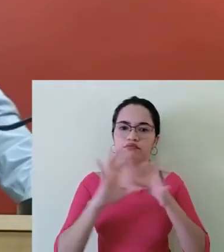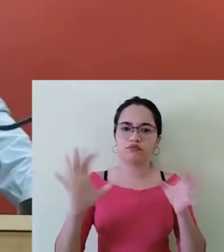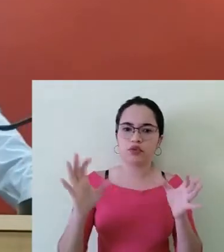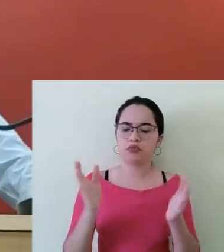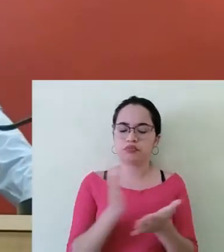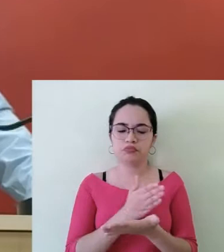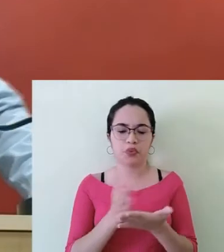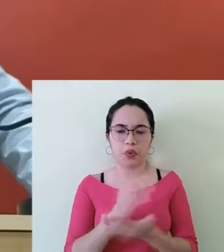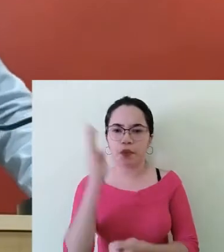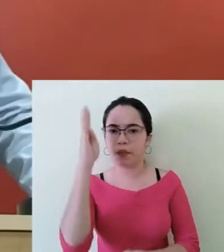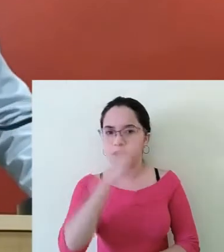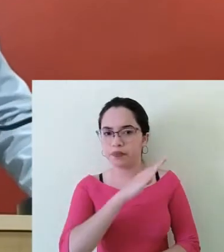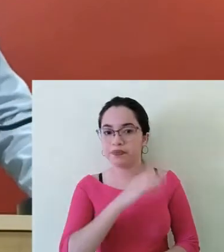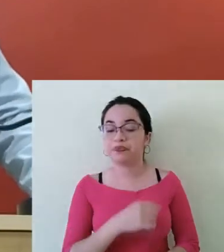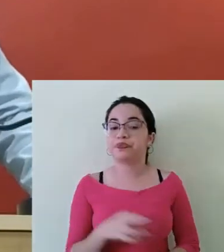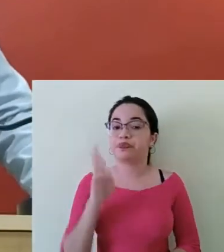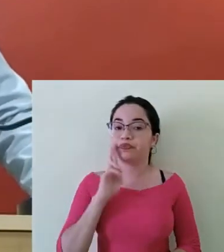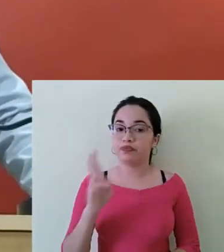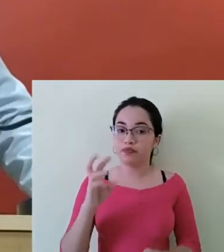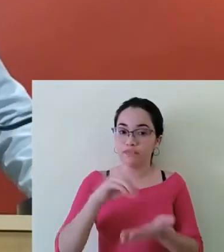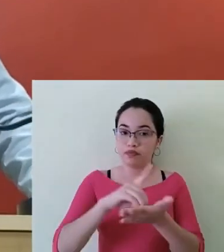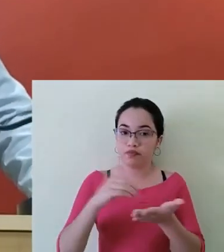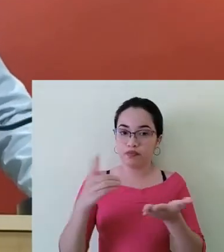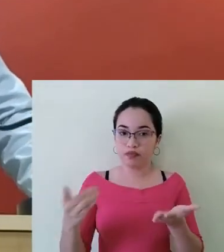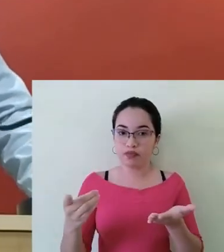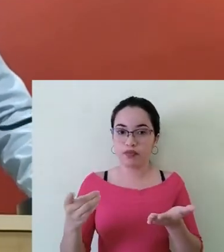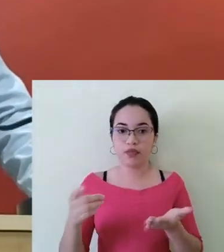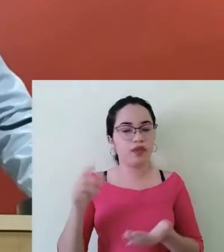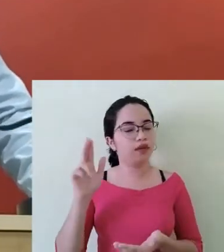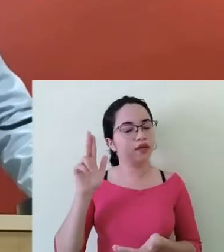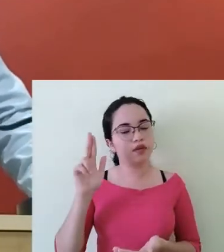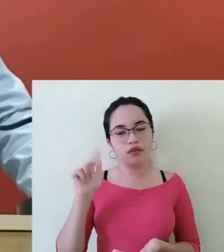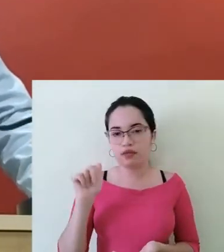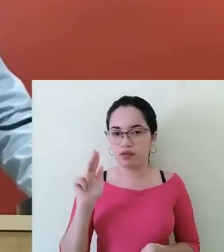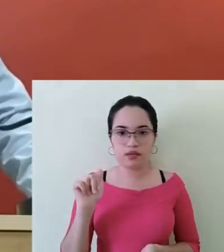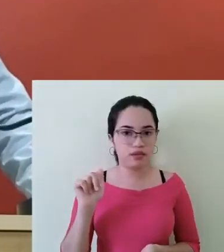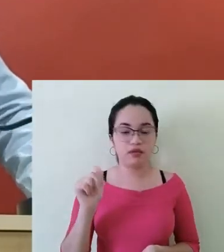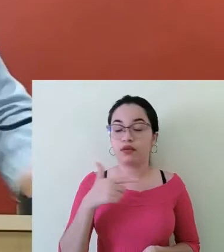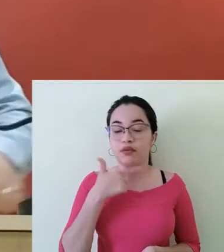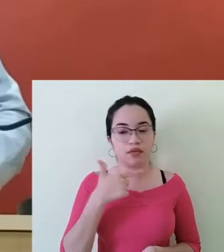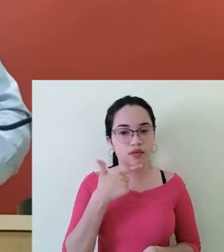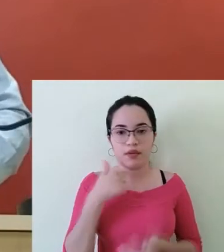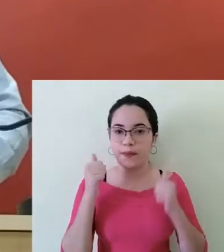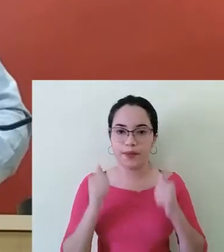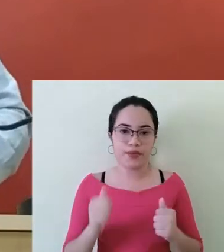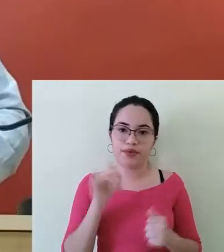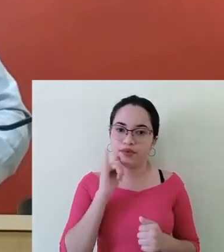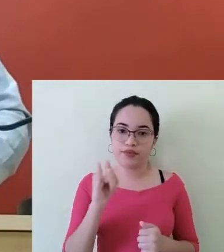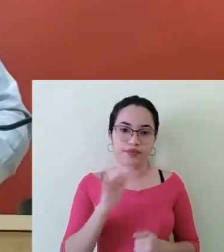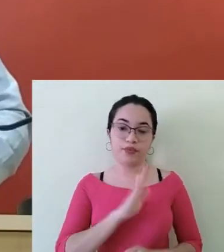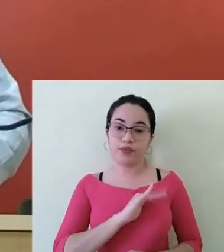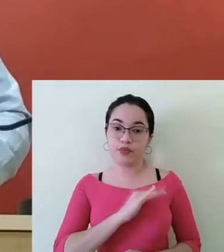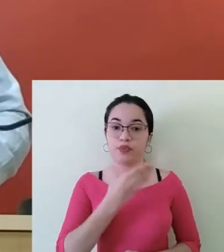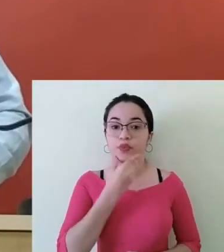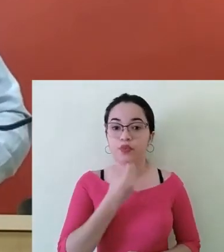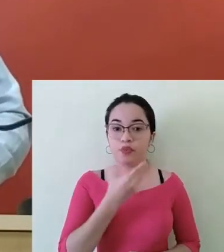de alguma maldade? A resposta na Bíblia é que ninguém pode afirmar isso. O coração